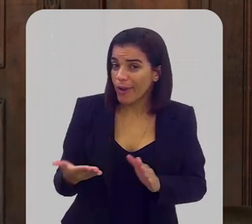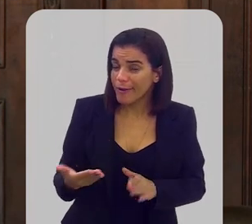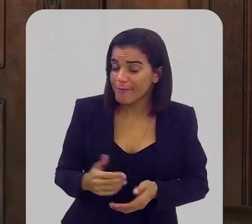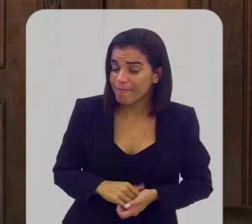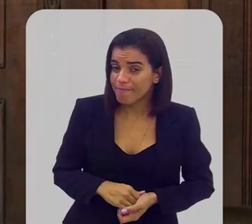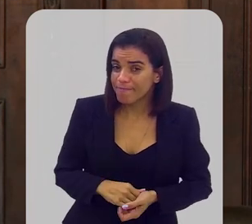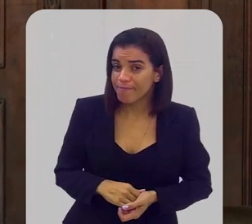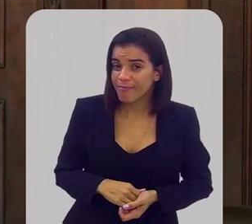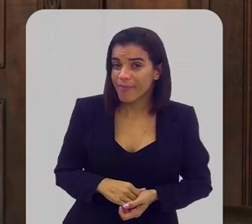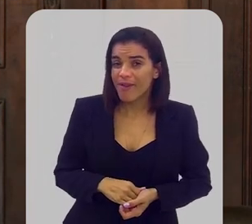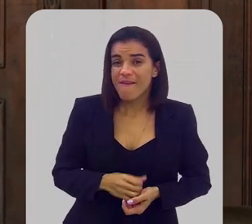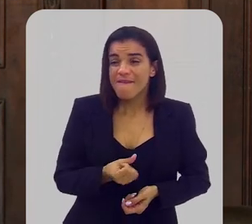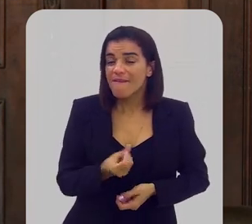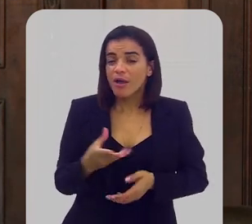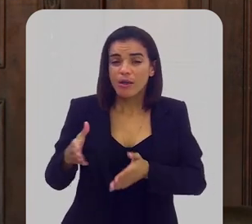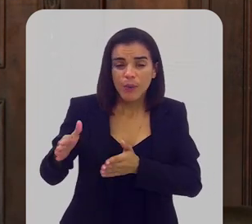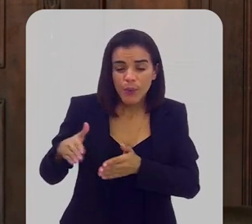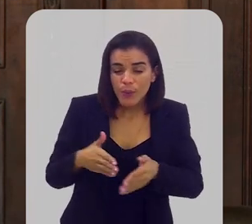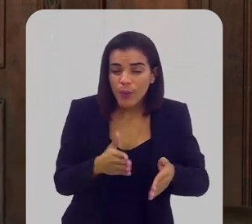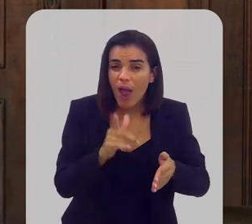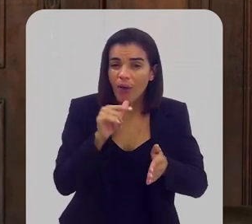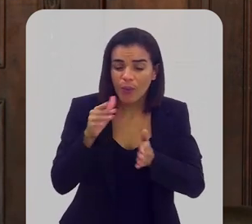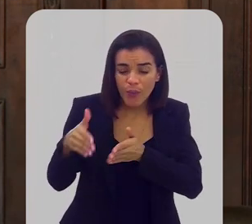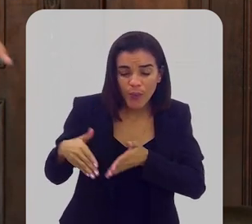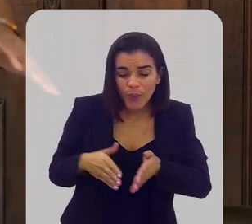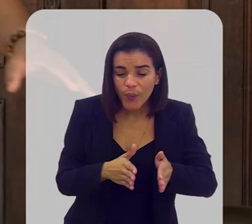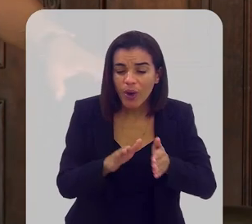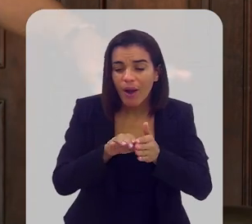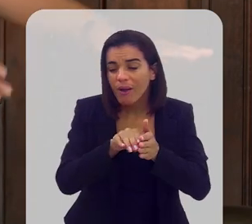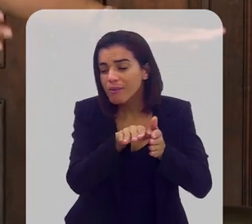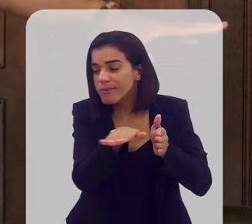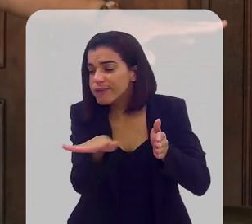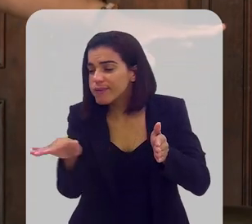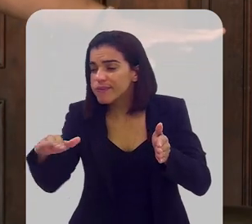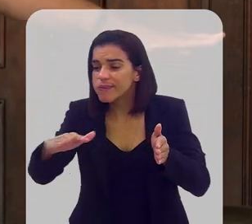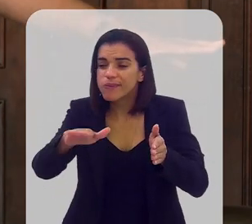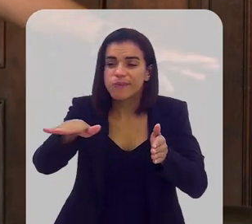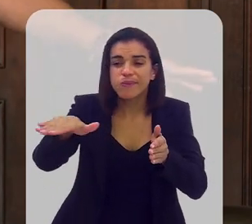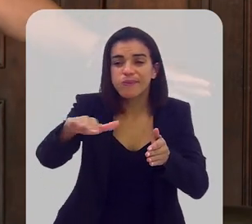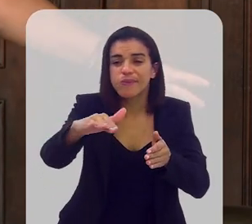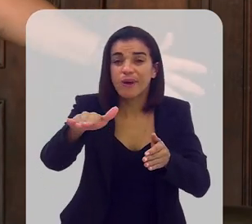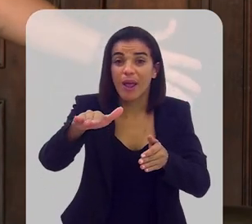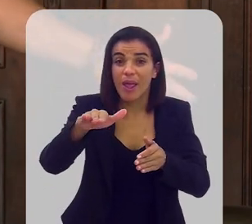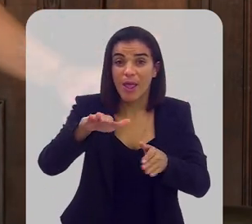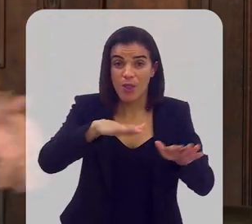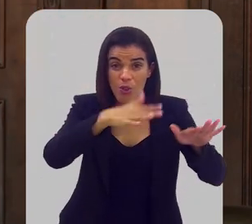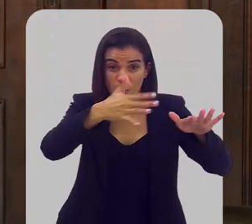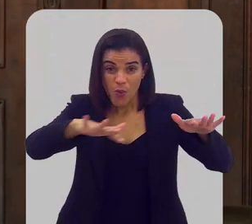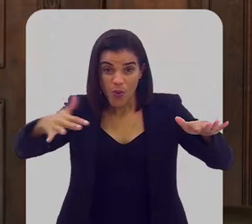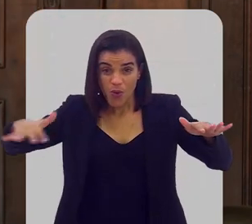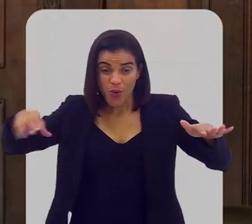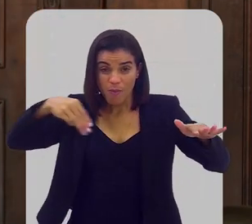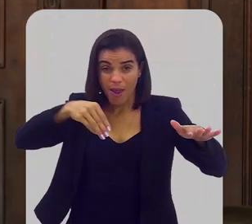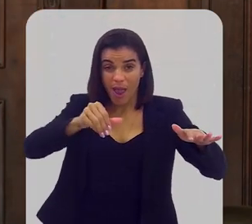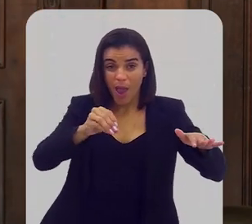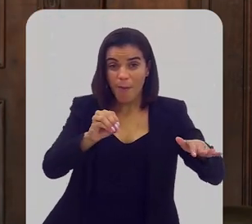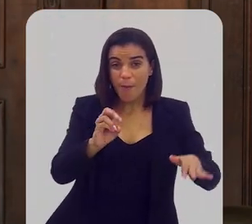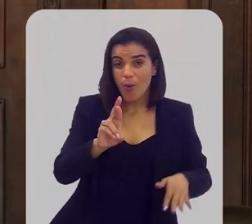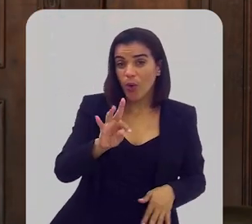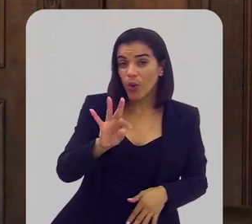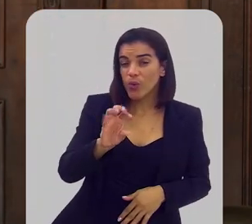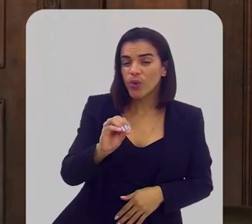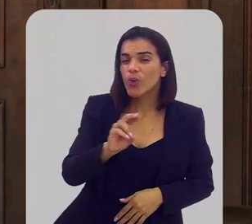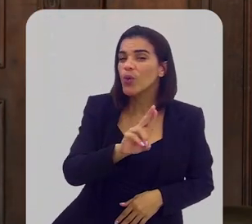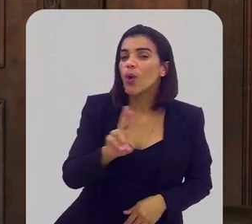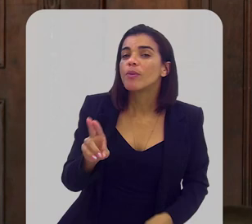talento, você vai morrer, né? Vários rios deságuam as suas águas para outros rios. No mar morto,